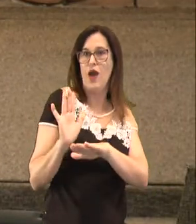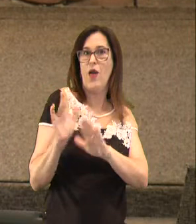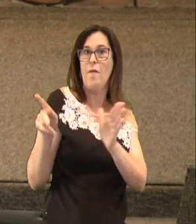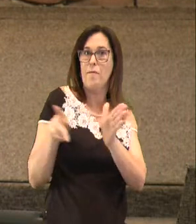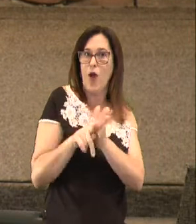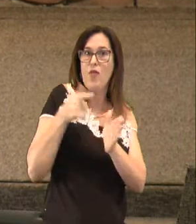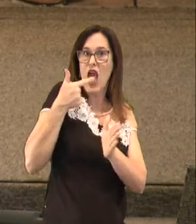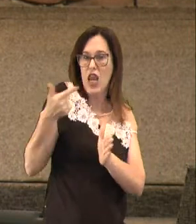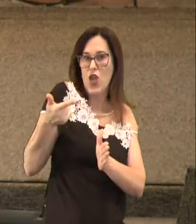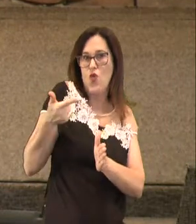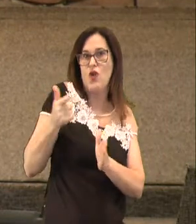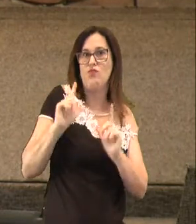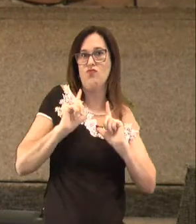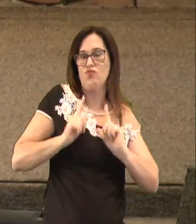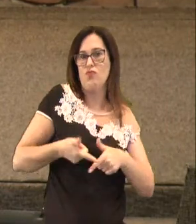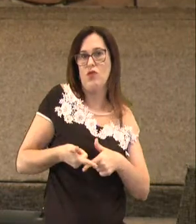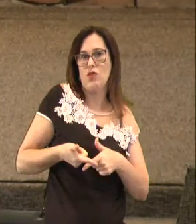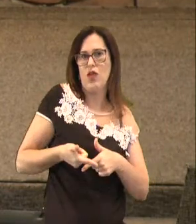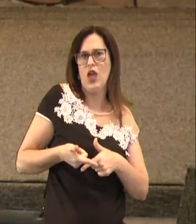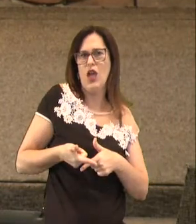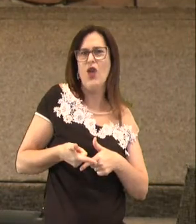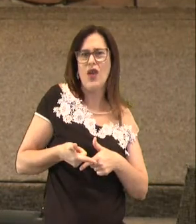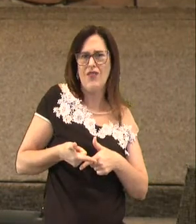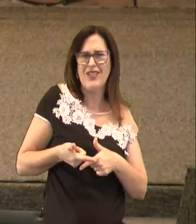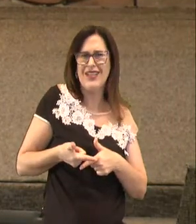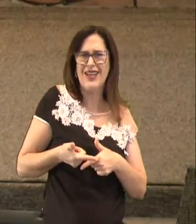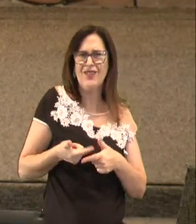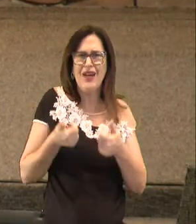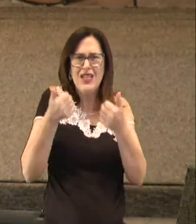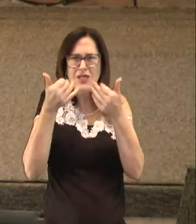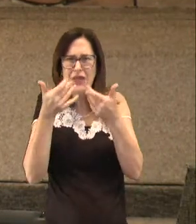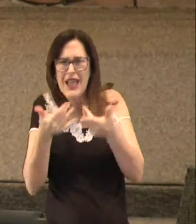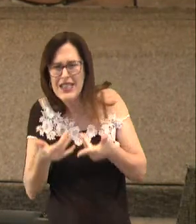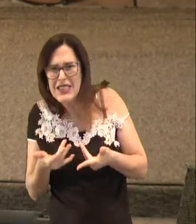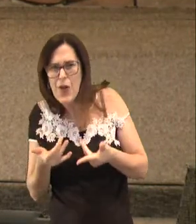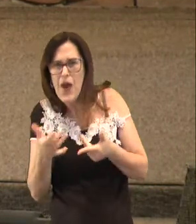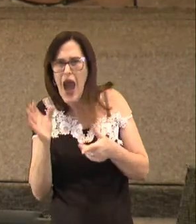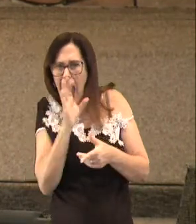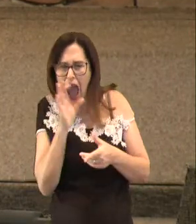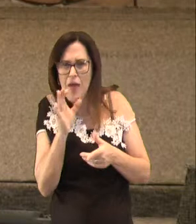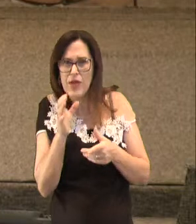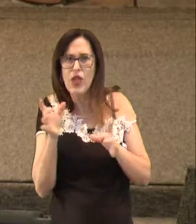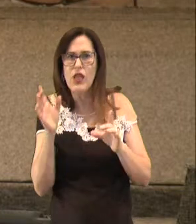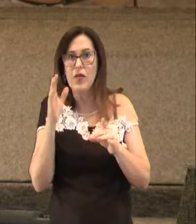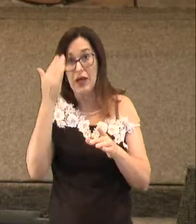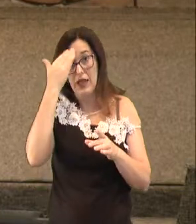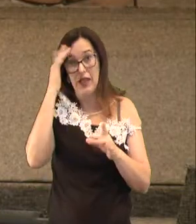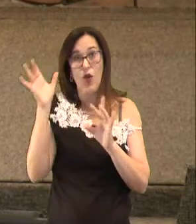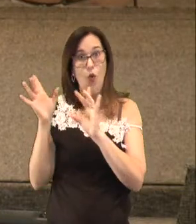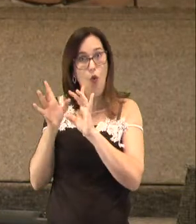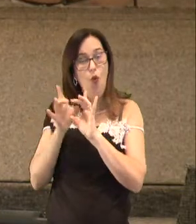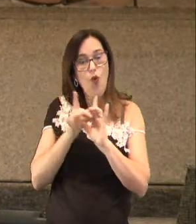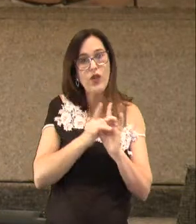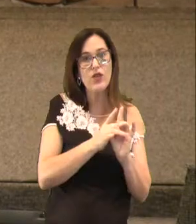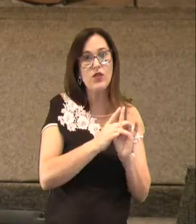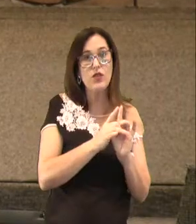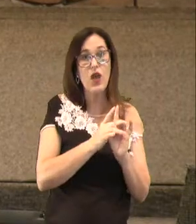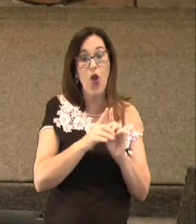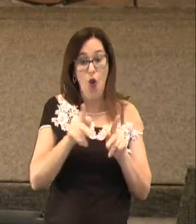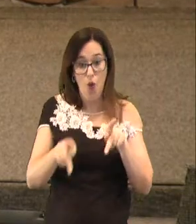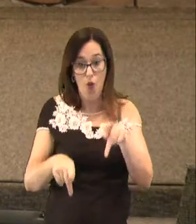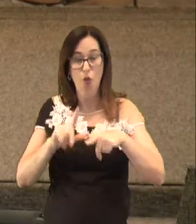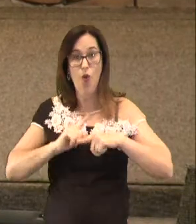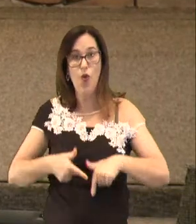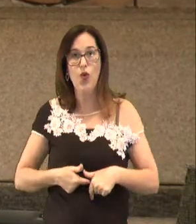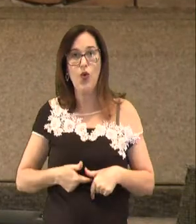hebraico. E eu quero aqui fazer um comentário breve com você para entendermos um pouco mais ainda desse contexto. Os judeus, no